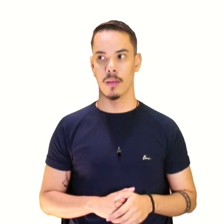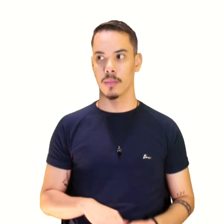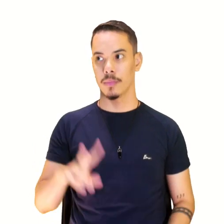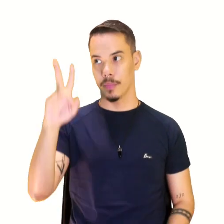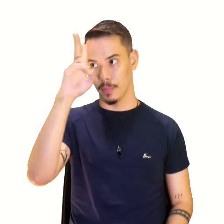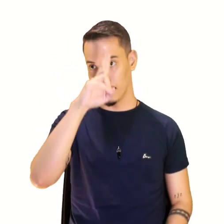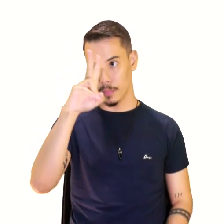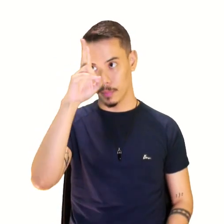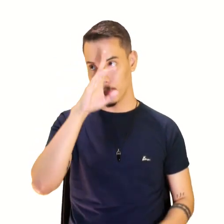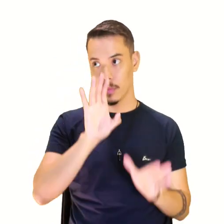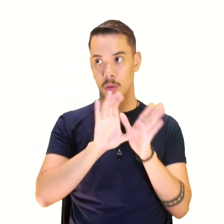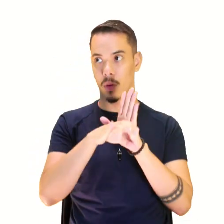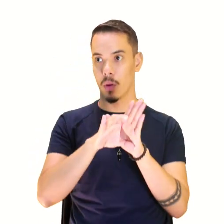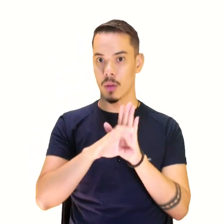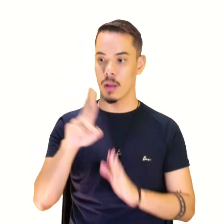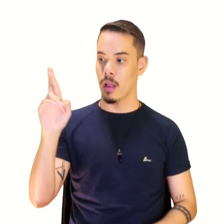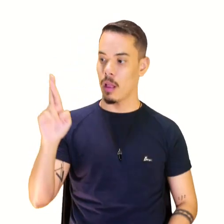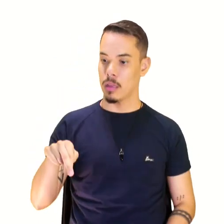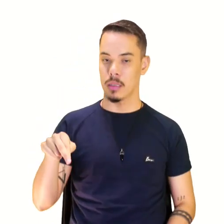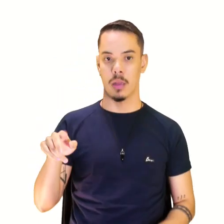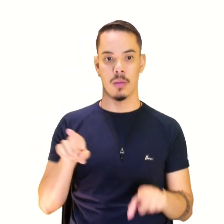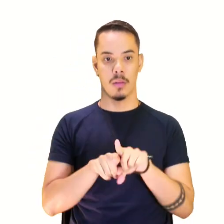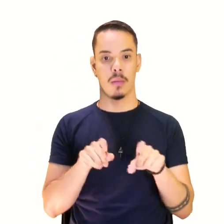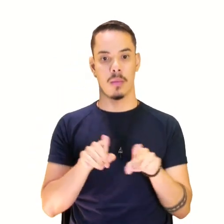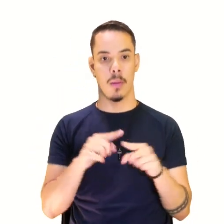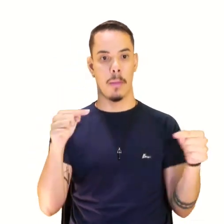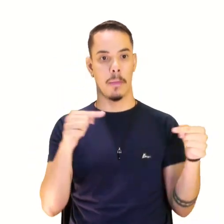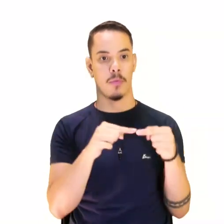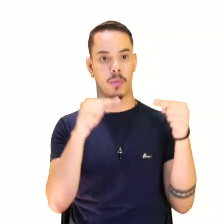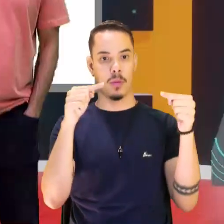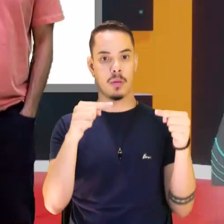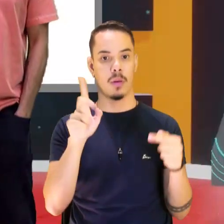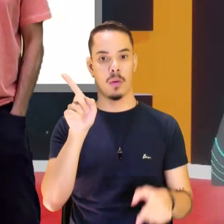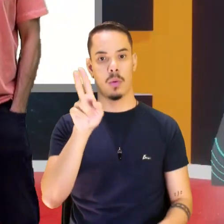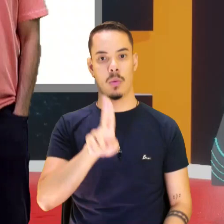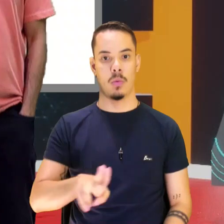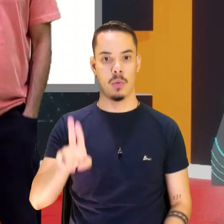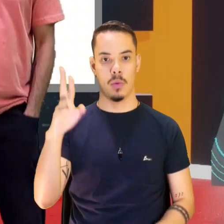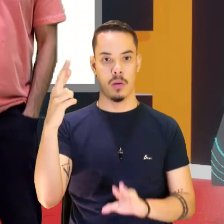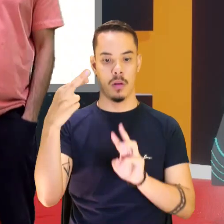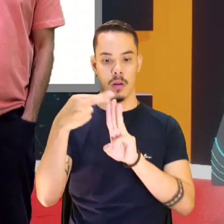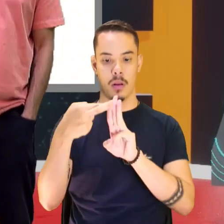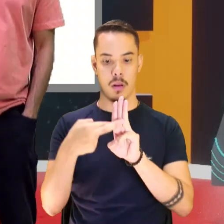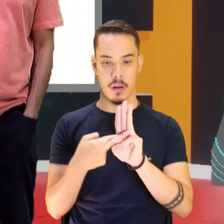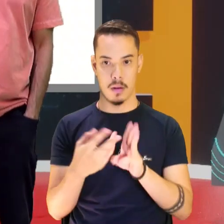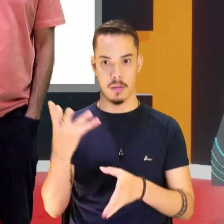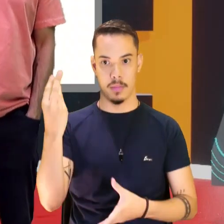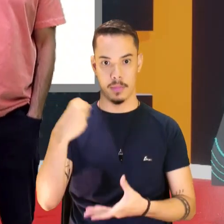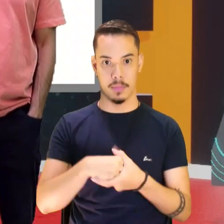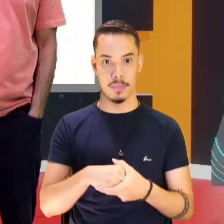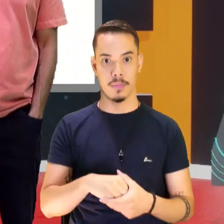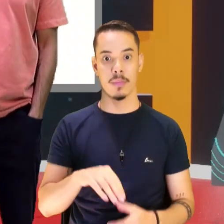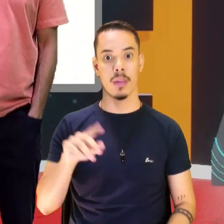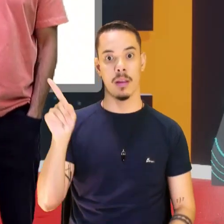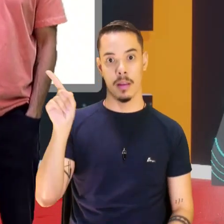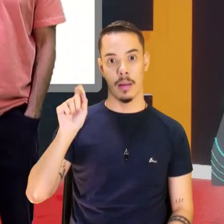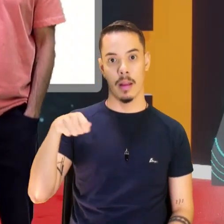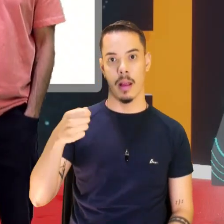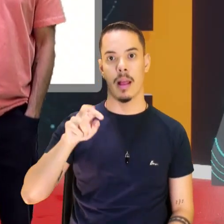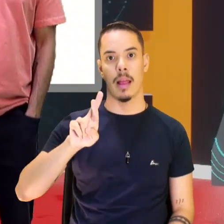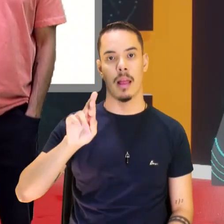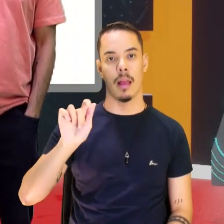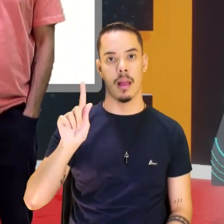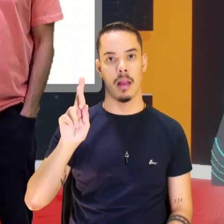conceitos de razão e proporção, é onde a gente vai entender agora o uso na regra de 3. Então, a regra de 3 vai trazer para